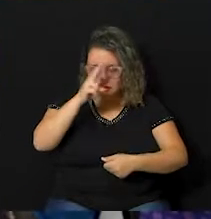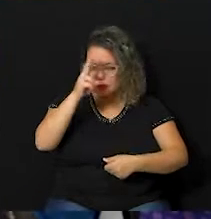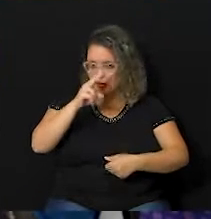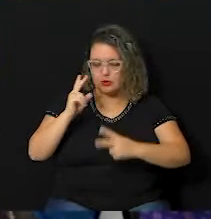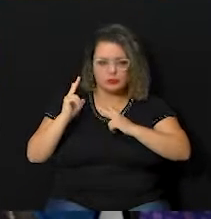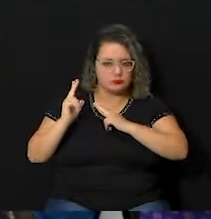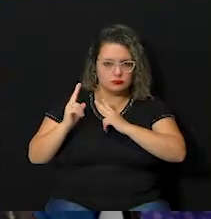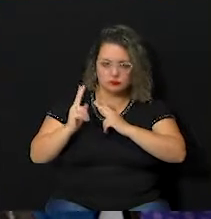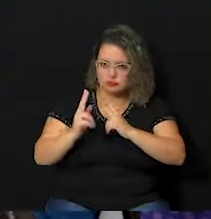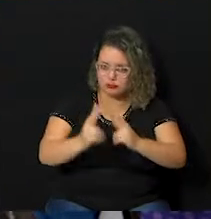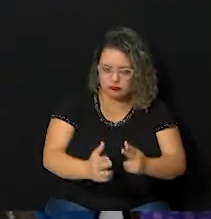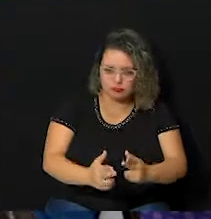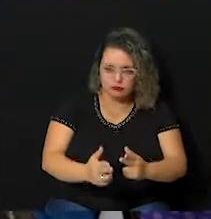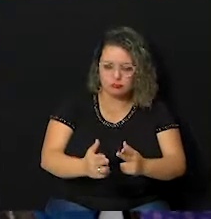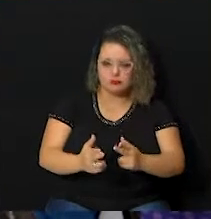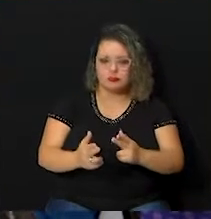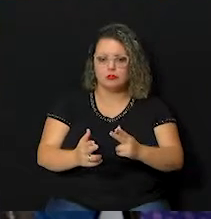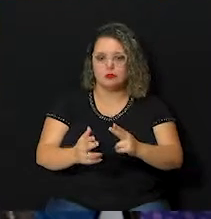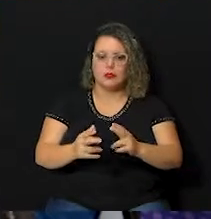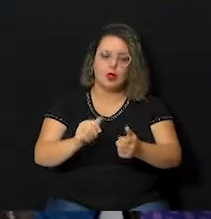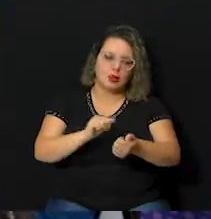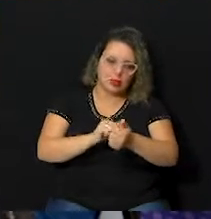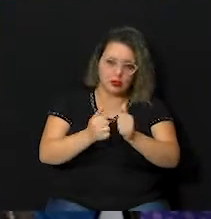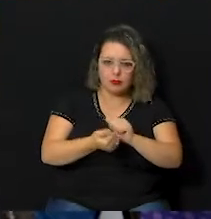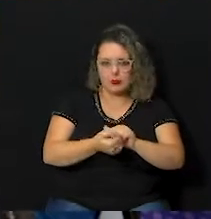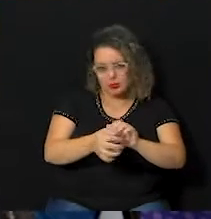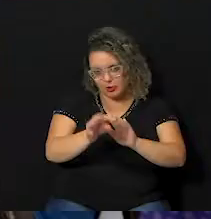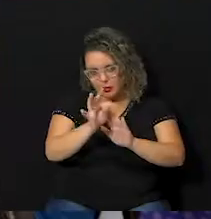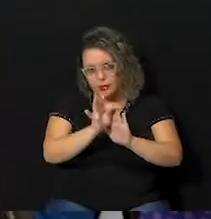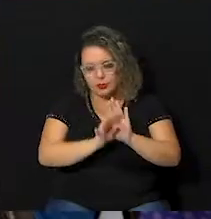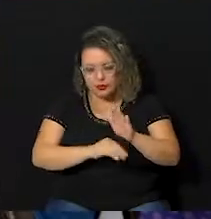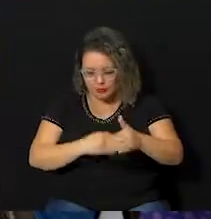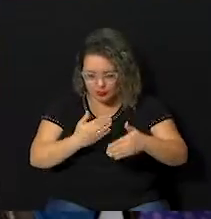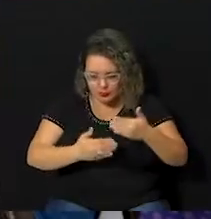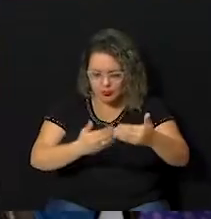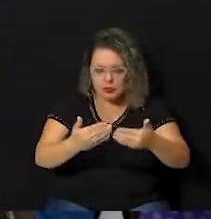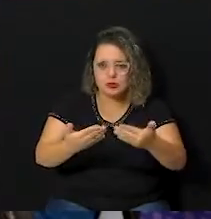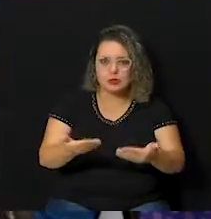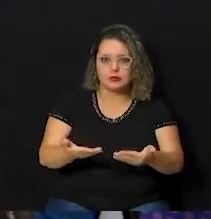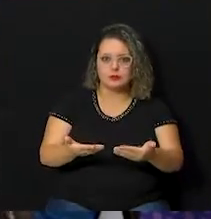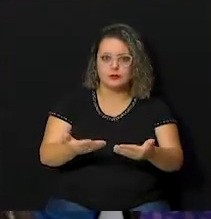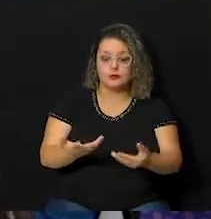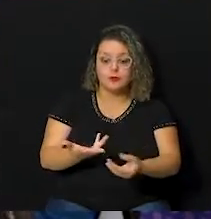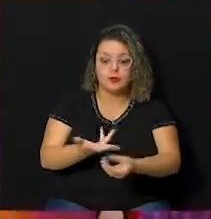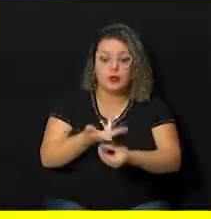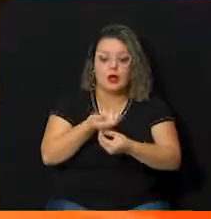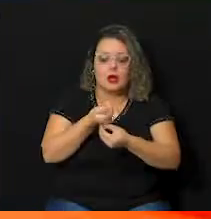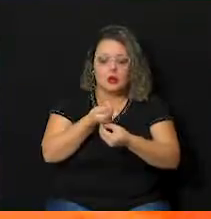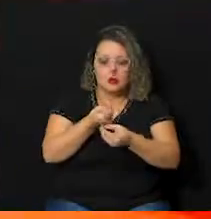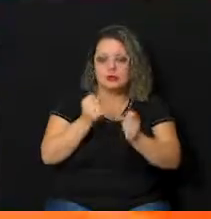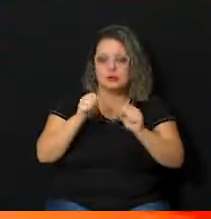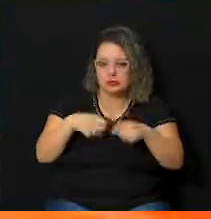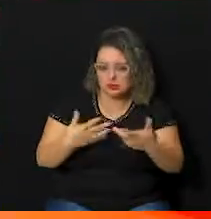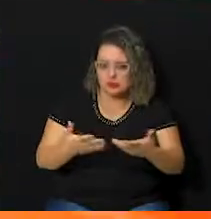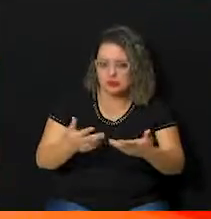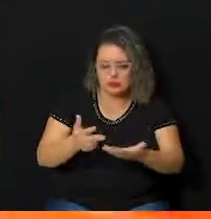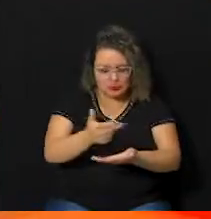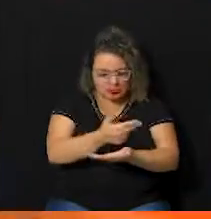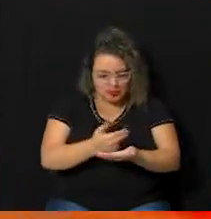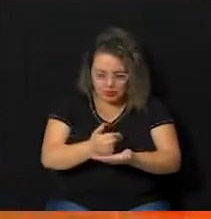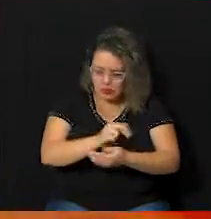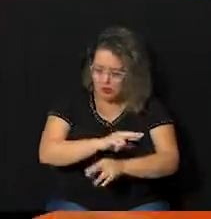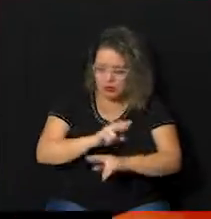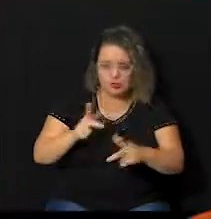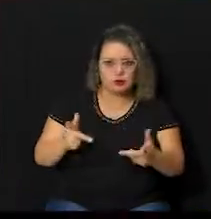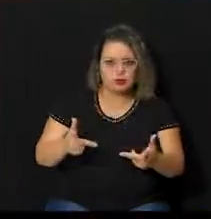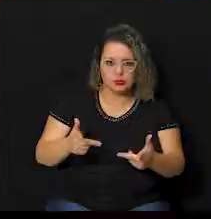Eu reescrevi um pouco do texto, lógico, porque a gente vai mudando com o passar do tempo. A arte, sim, eu redesenhei ela inteira.